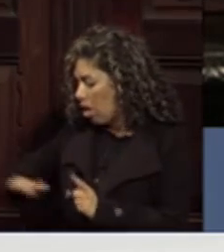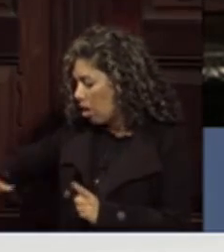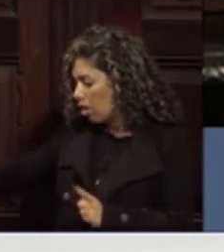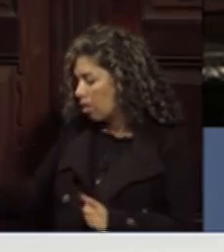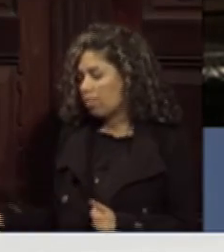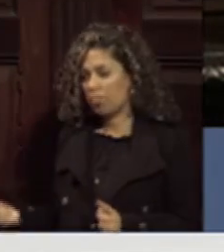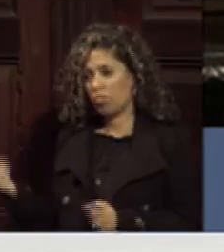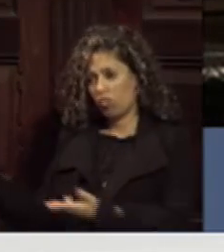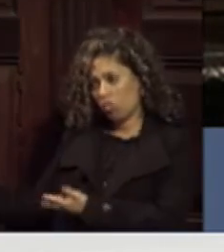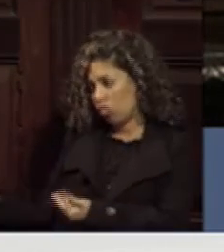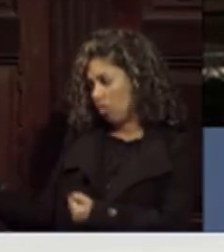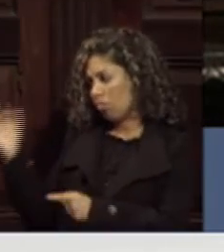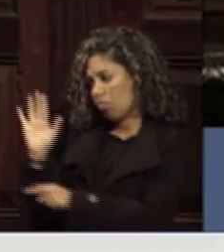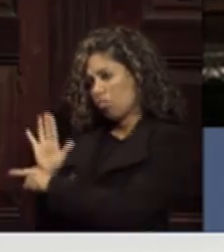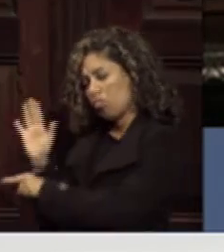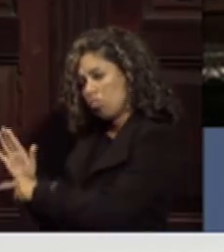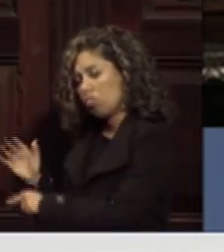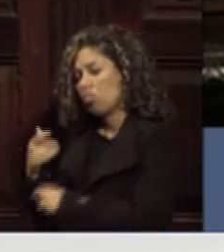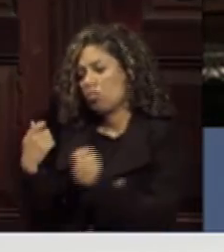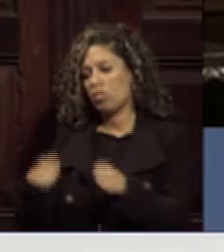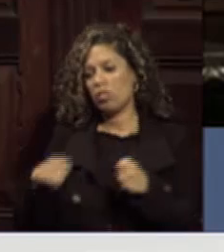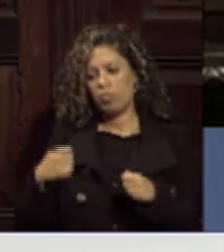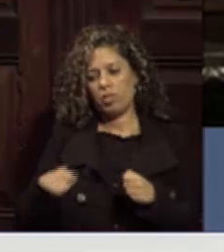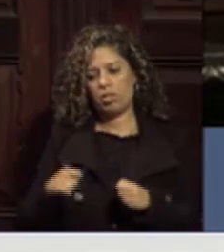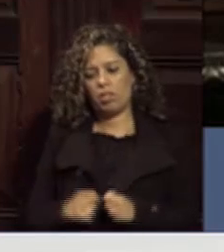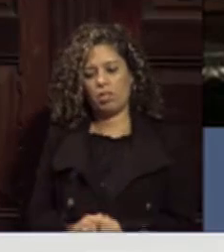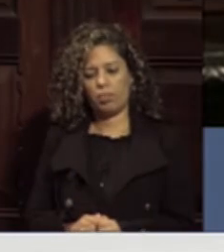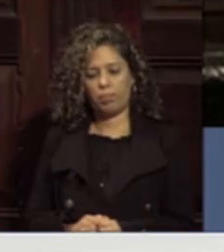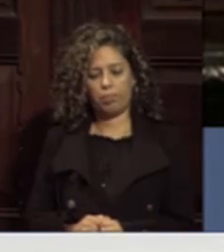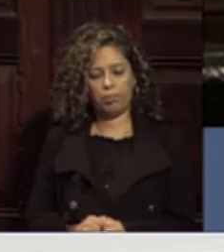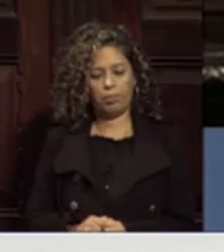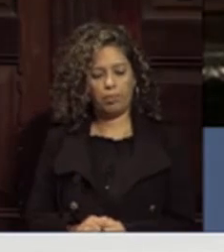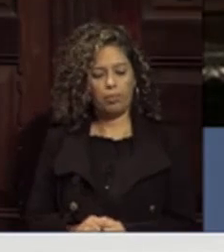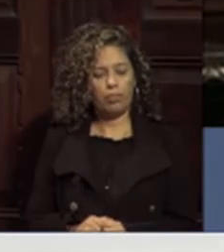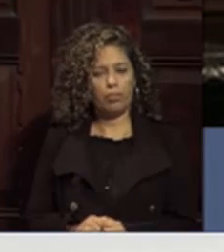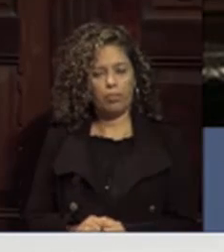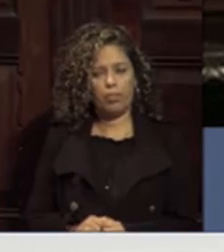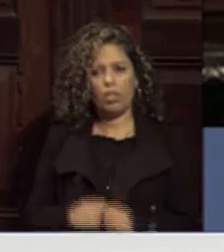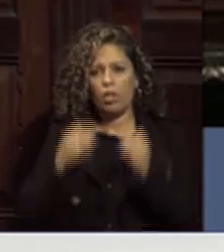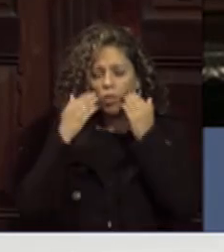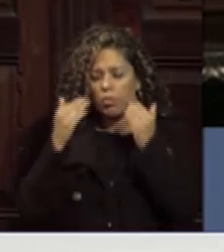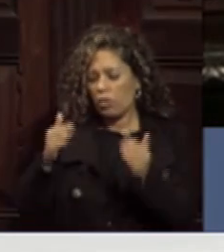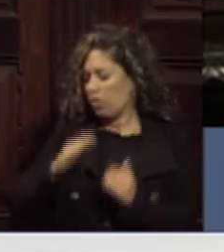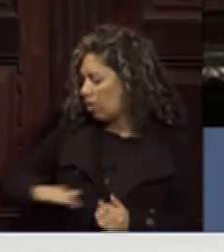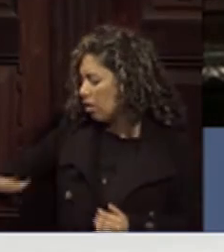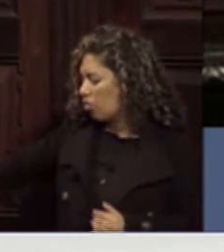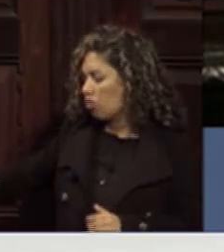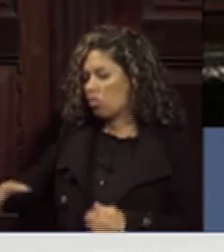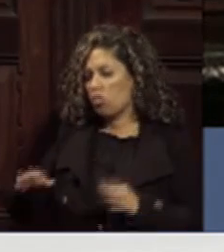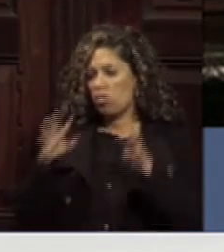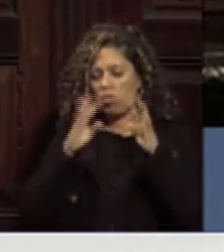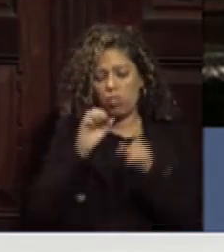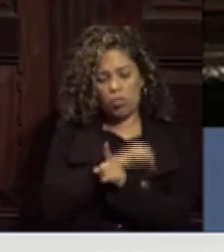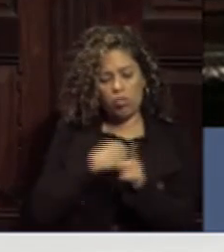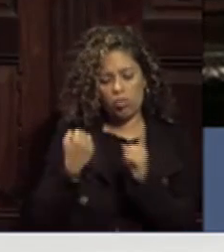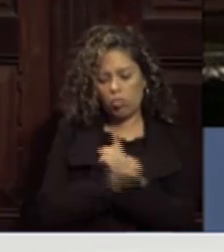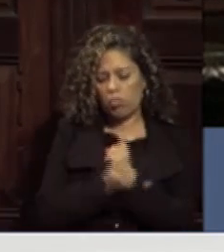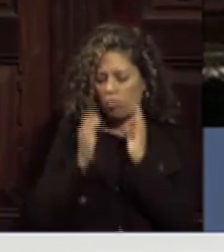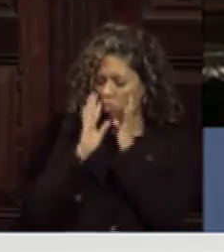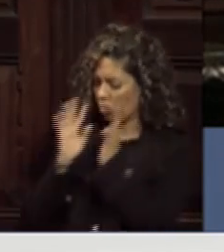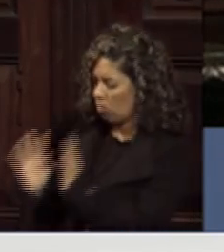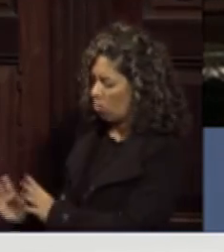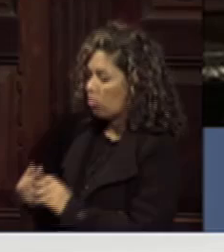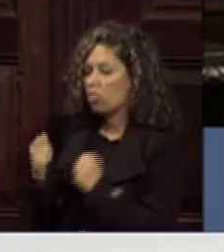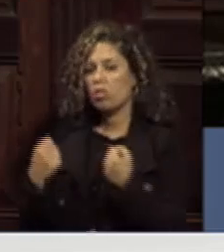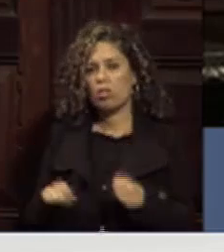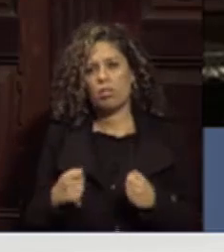institucionalizadas, abrigadas, crianças que possam ser enxergadas pela sociedade civil e dessa forma